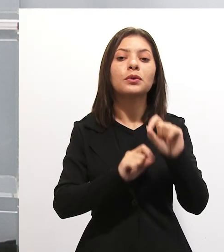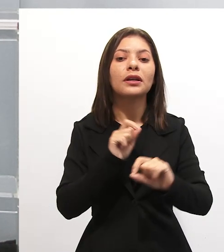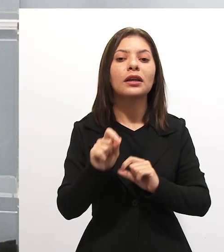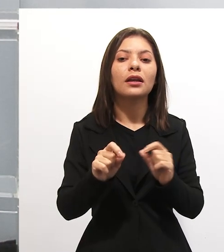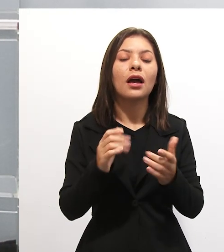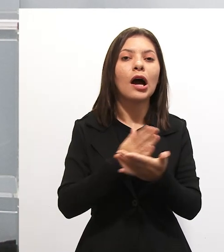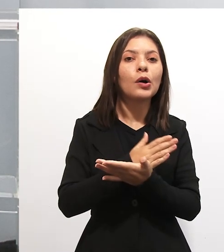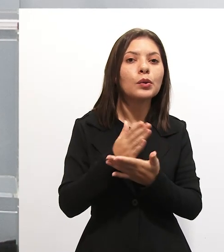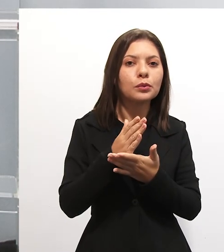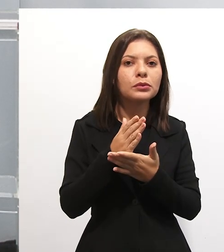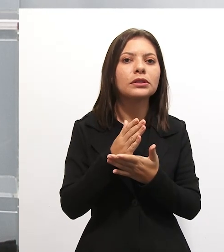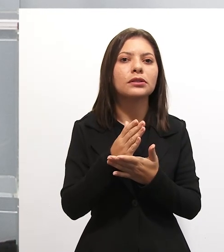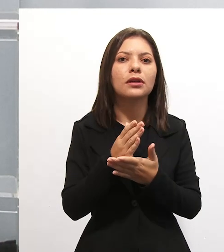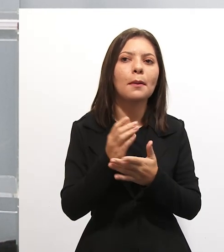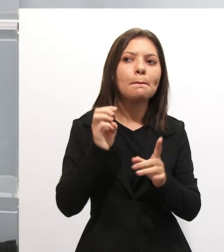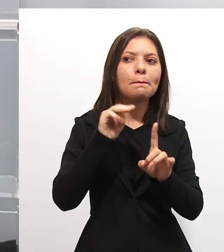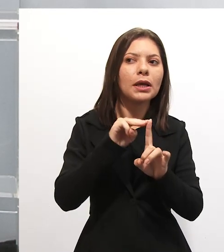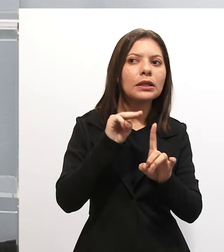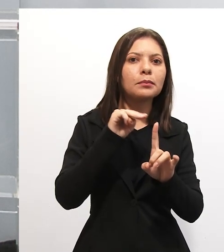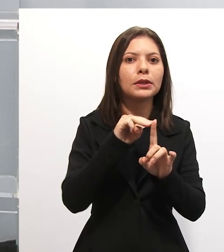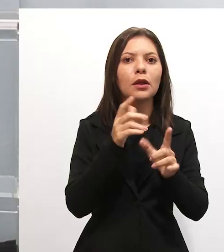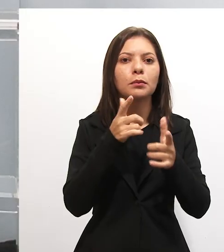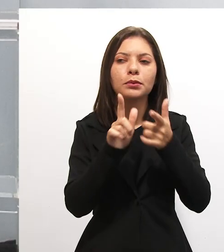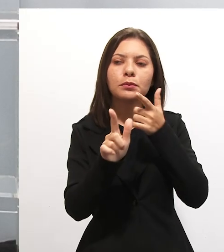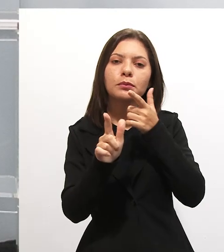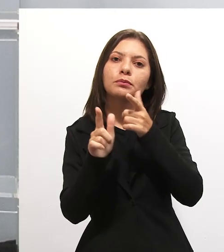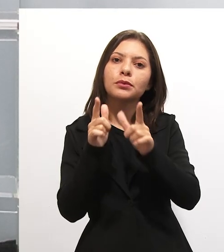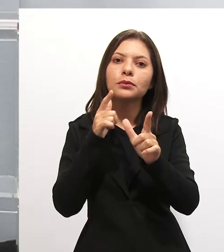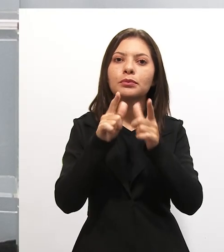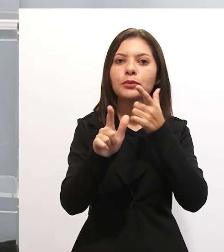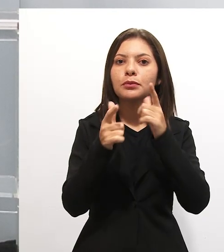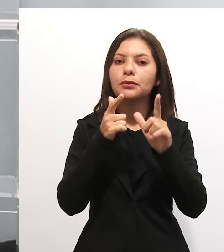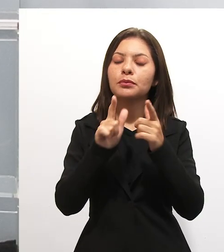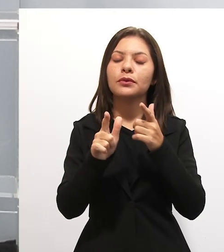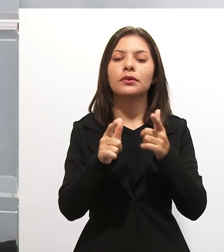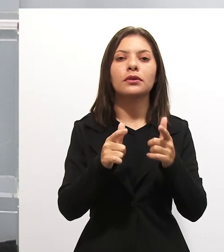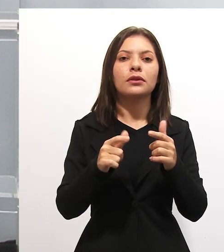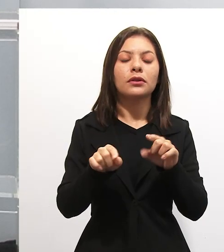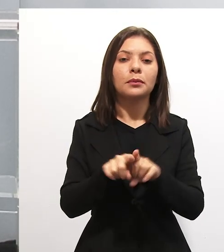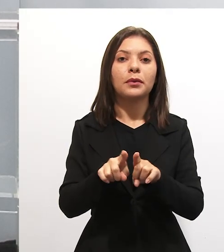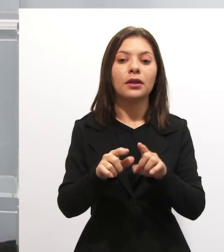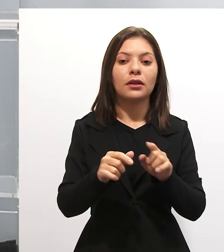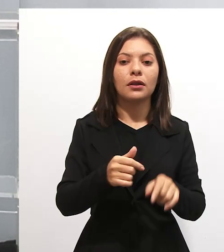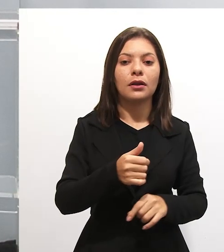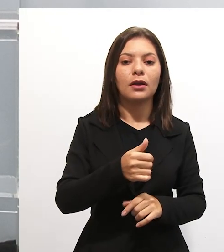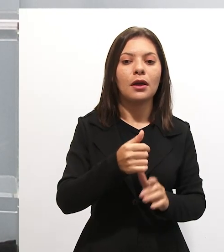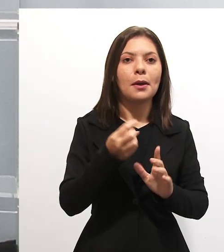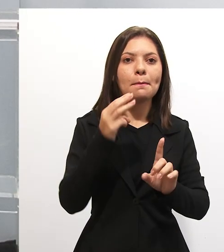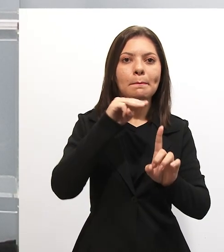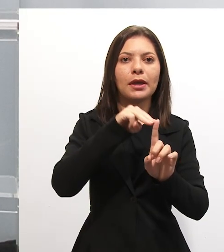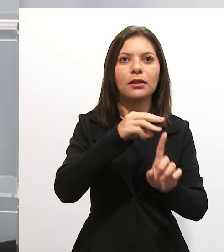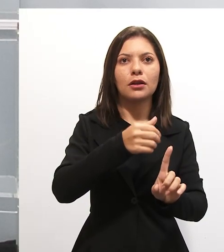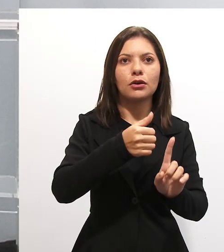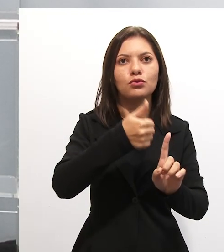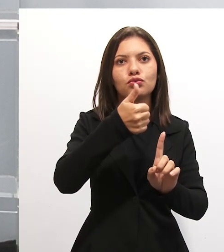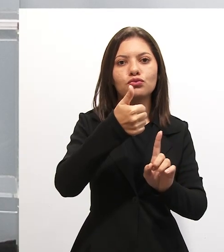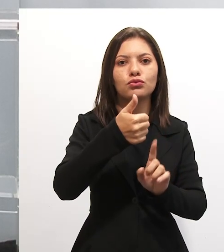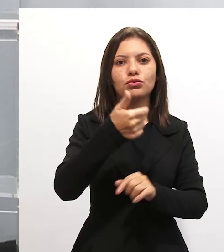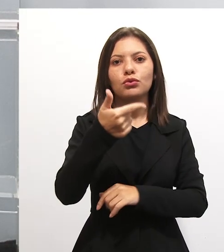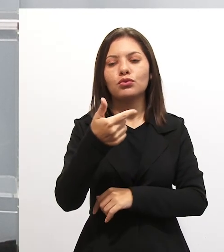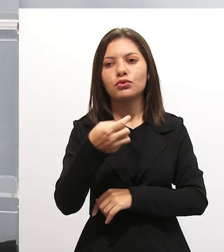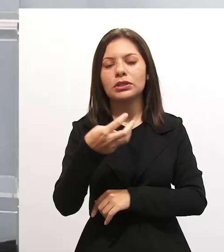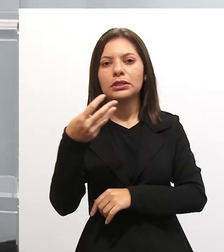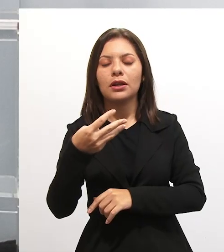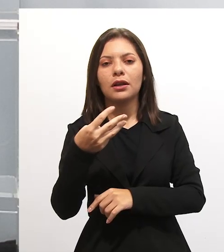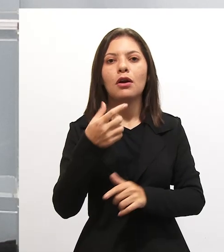determinadas metas. E no decorrer do desenvolvimento da meta 1, meta 2, meta 3, a gente consegue